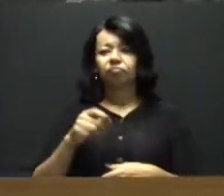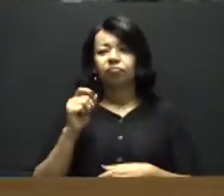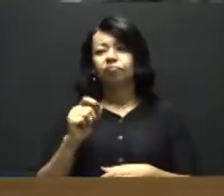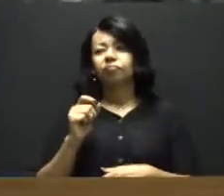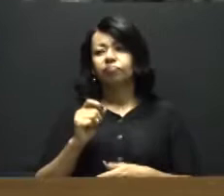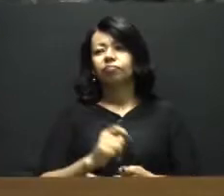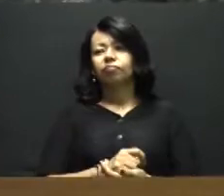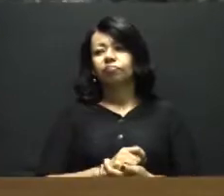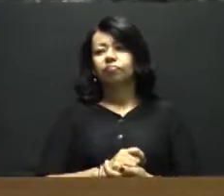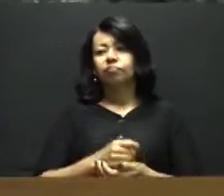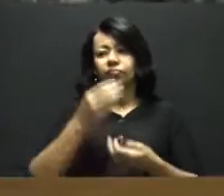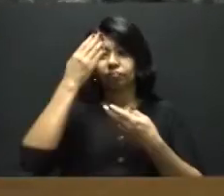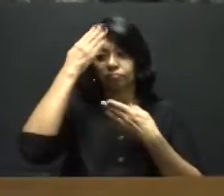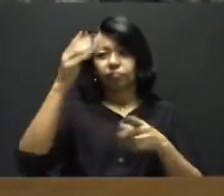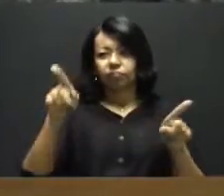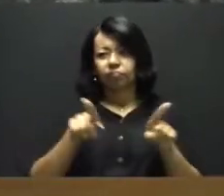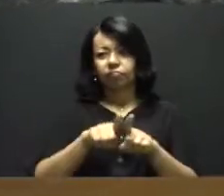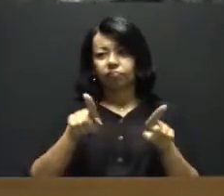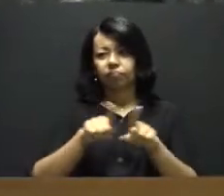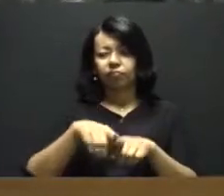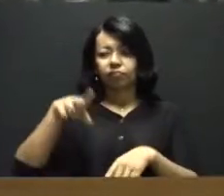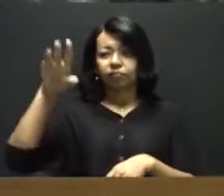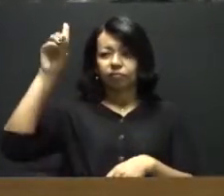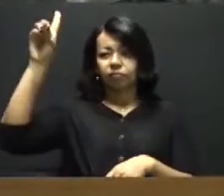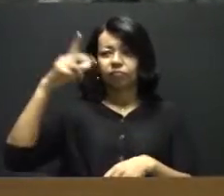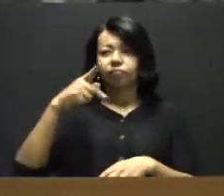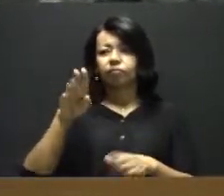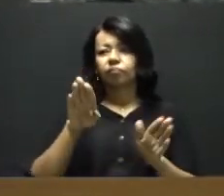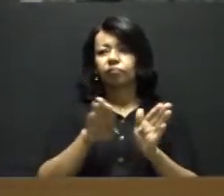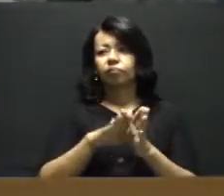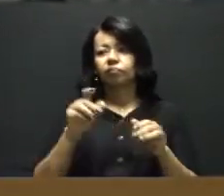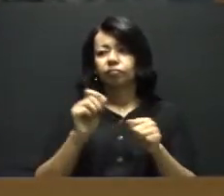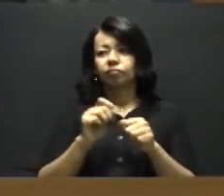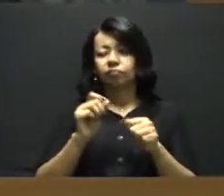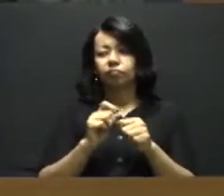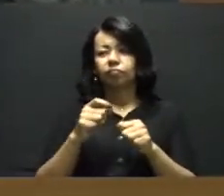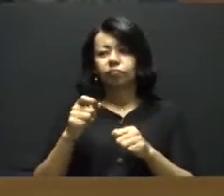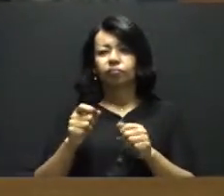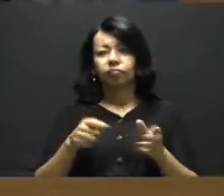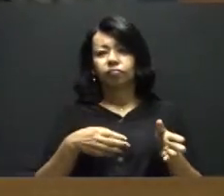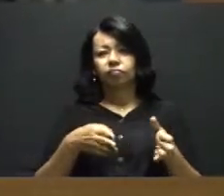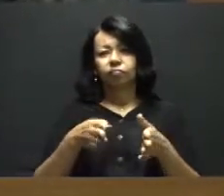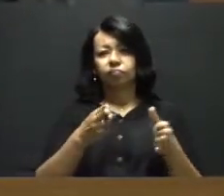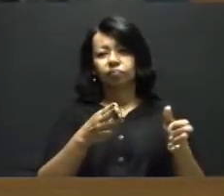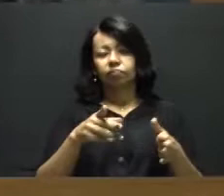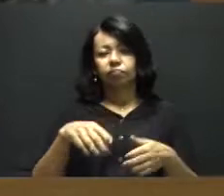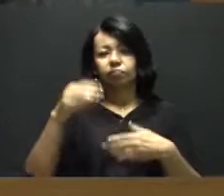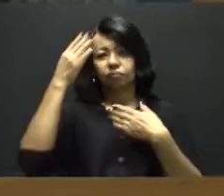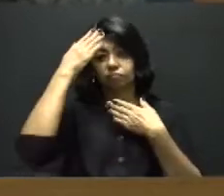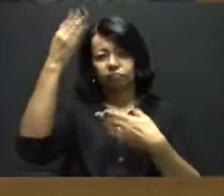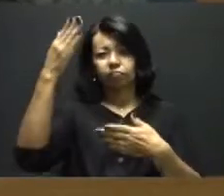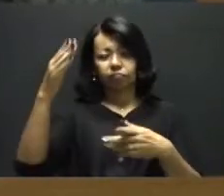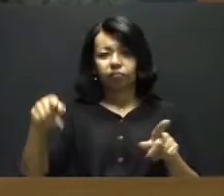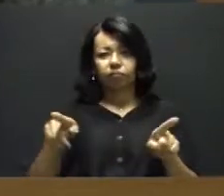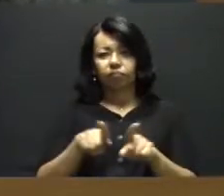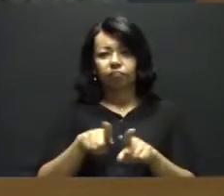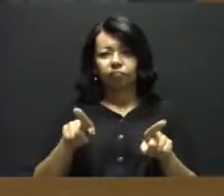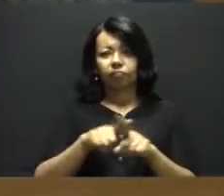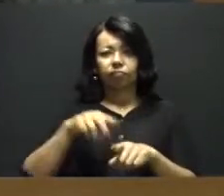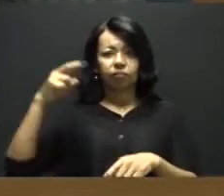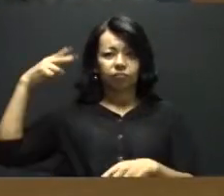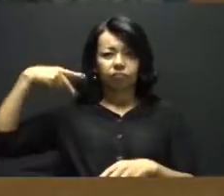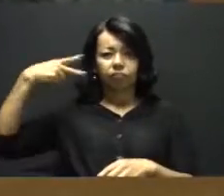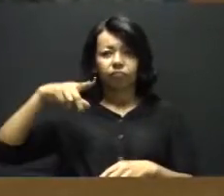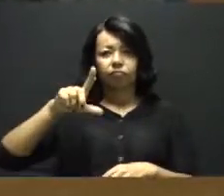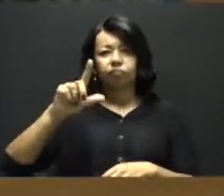quero agradecer também muito a deus por tudo que ele fez nessa jornada aí quero agradecer o vereador